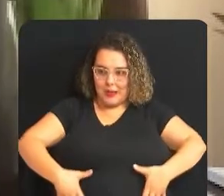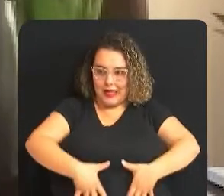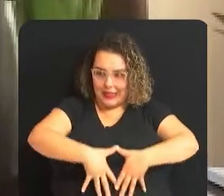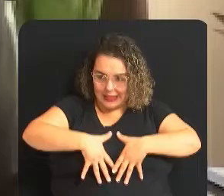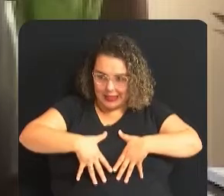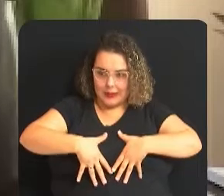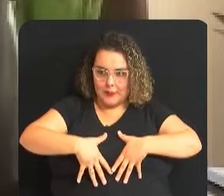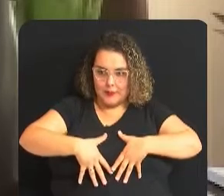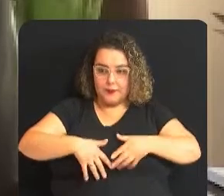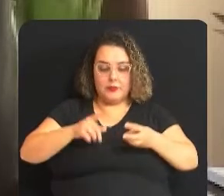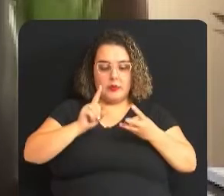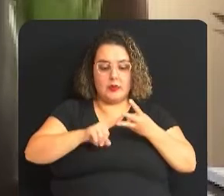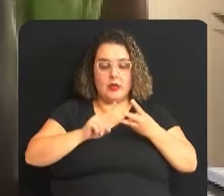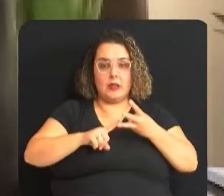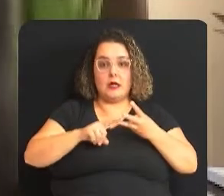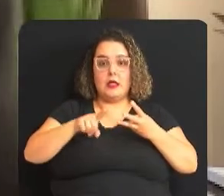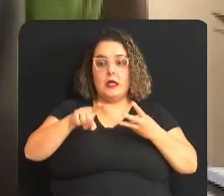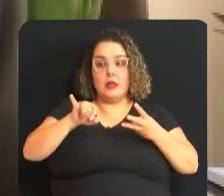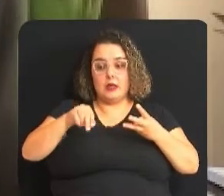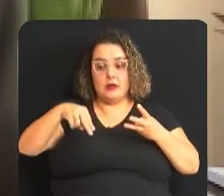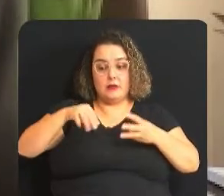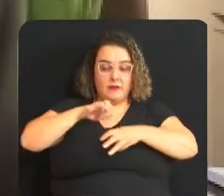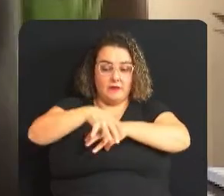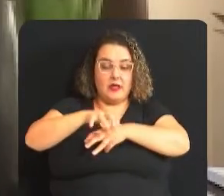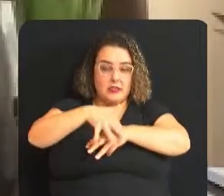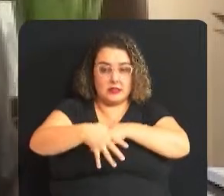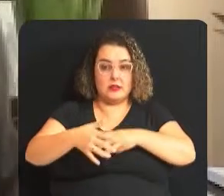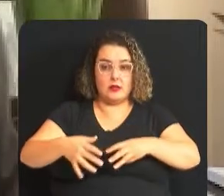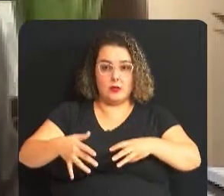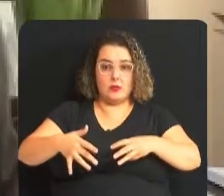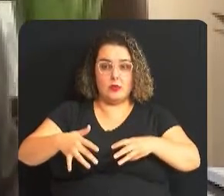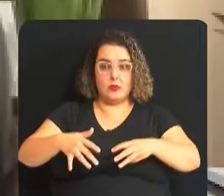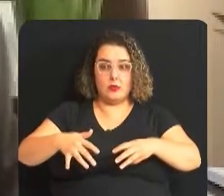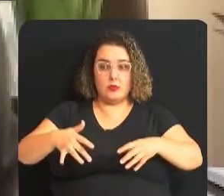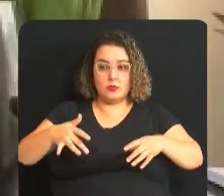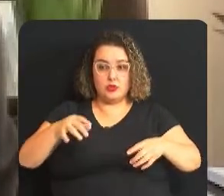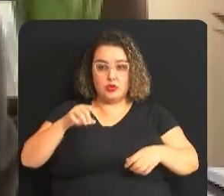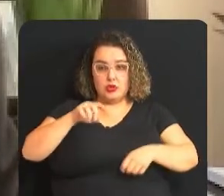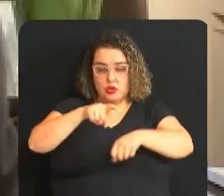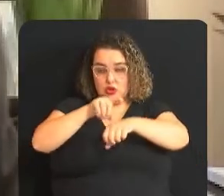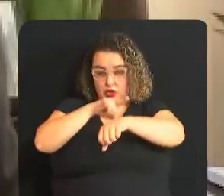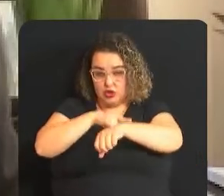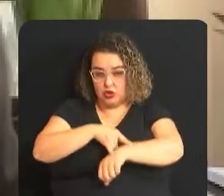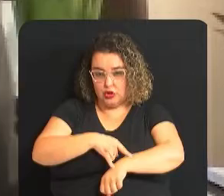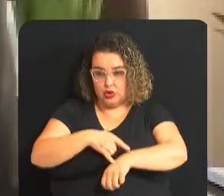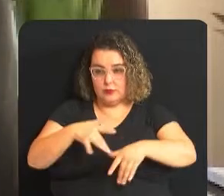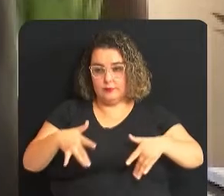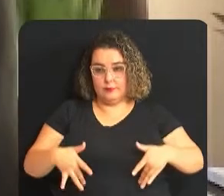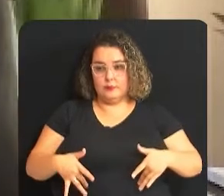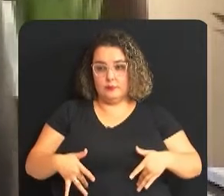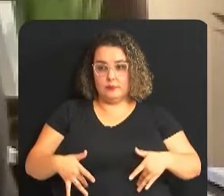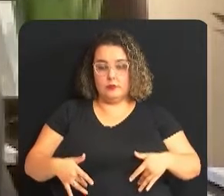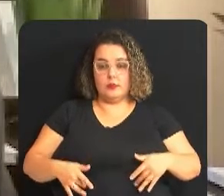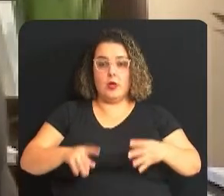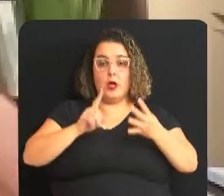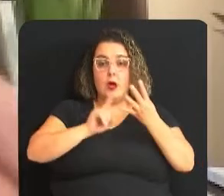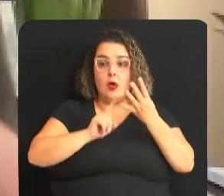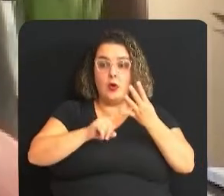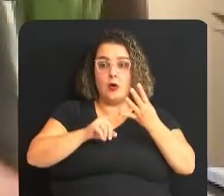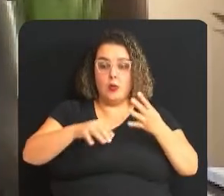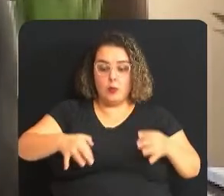terceira é infecção de urina, também não é do intestino, mas está na barriga. A quarta são as infecções